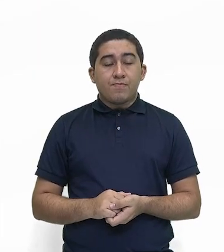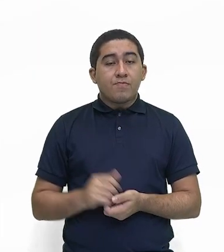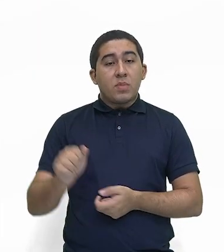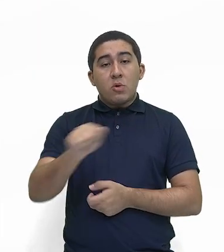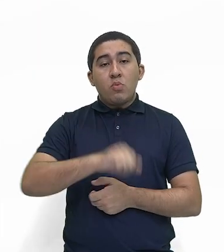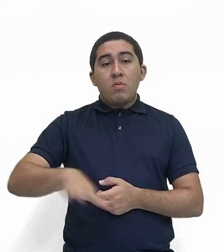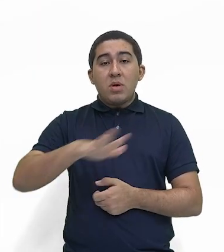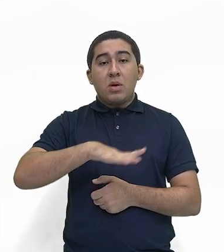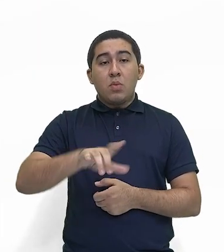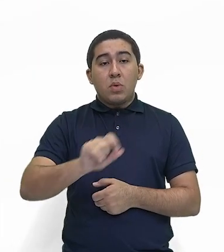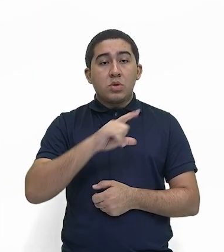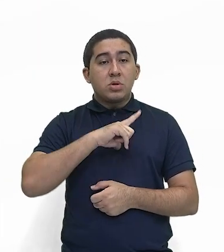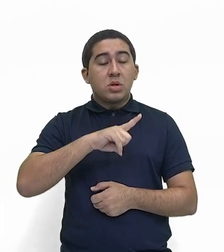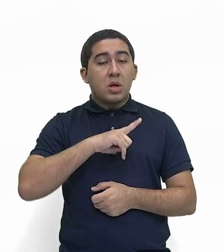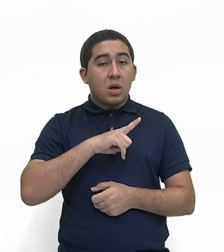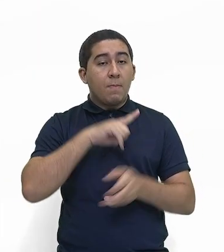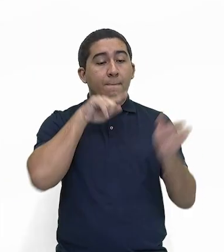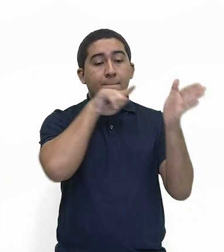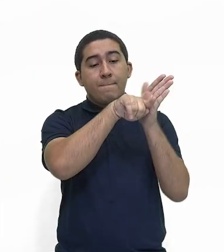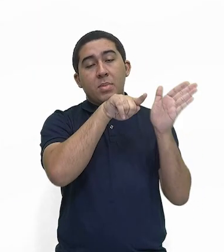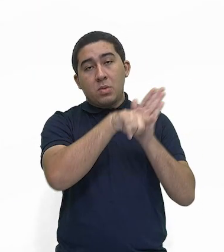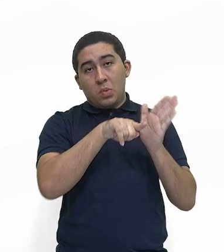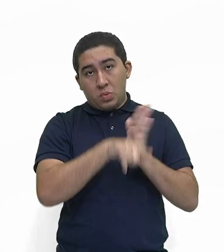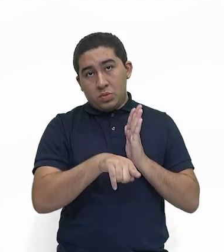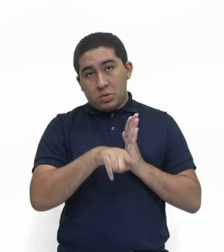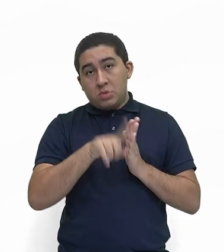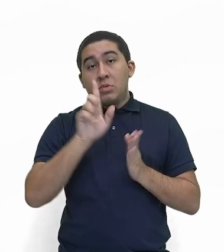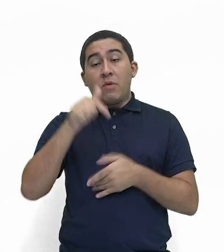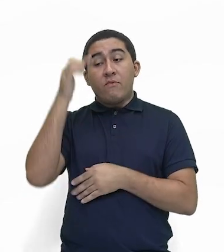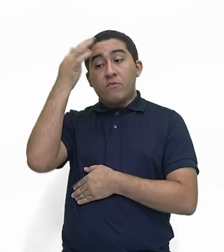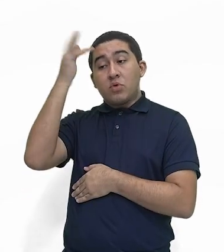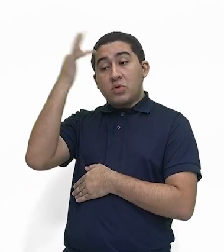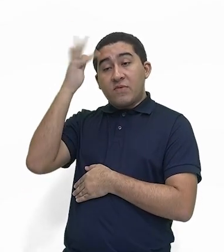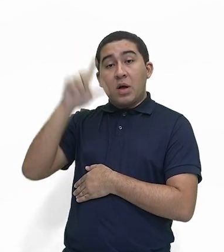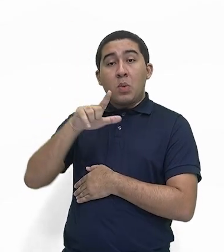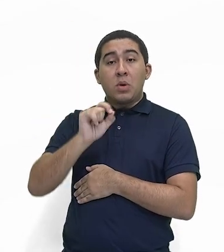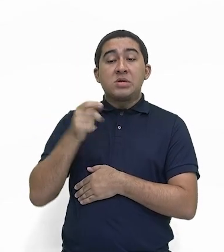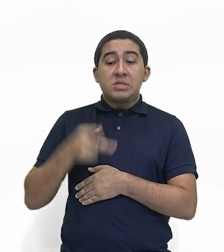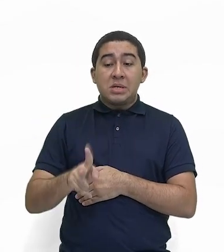área que interroga, né? A filosofia ela é interrogante, ela é